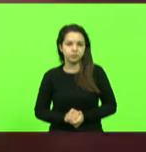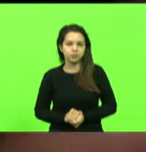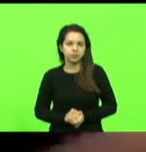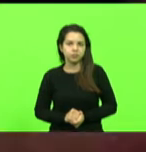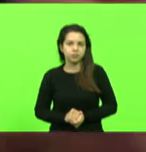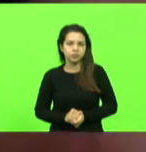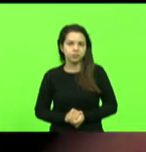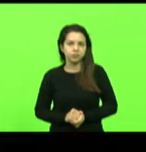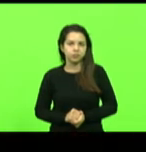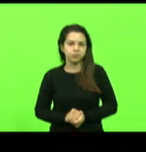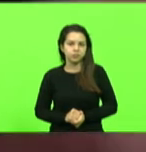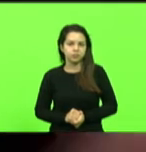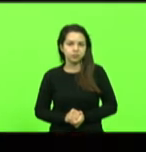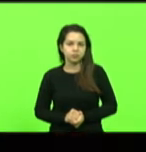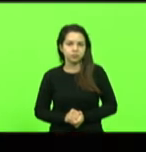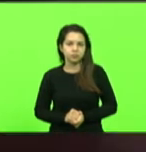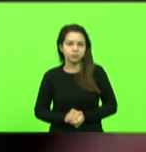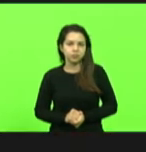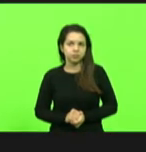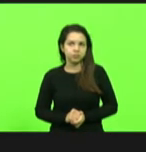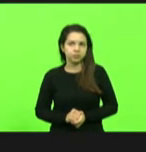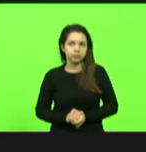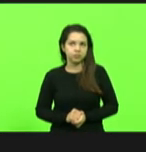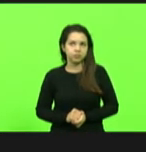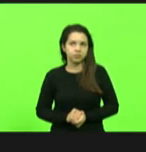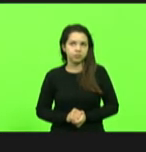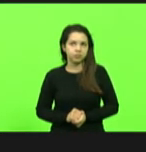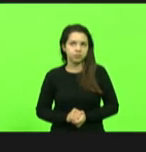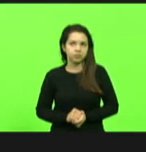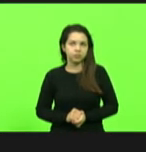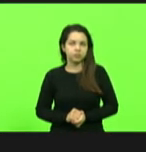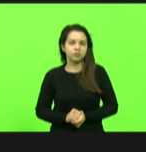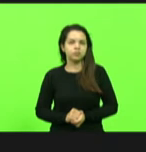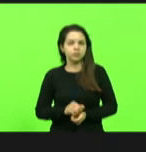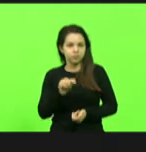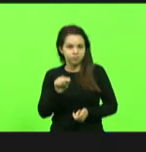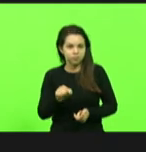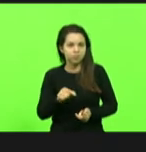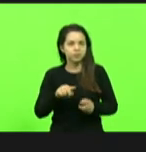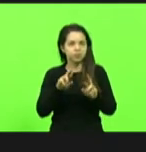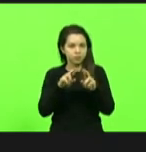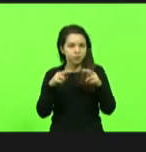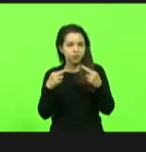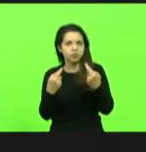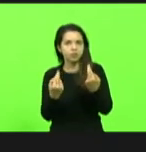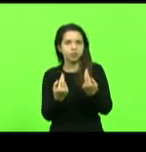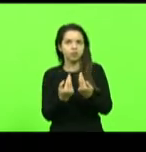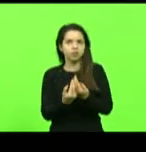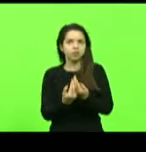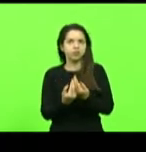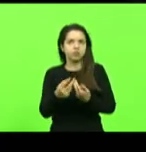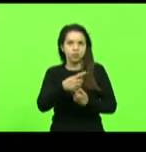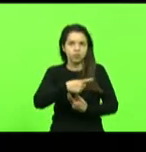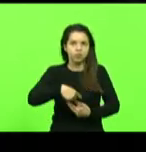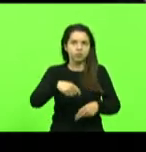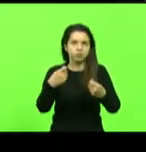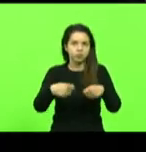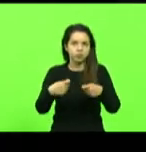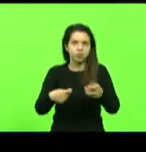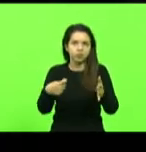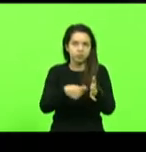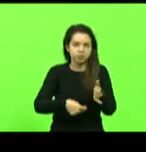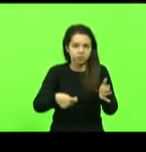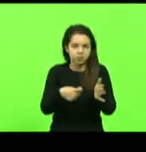como que é a... Conferência? Conferência. Brigássemos muito por